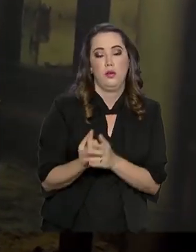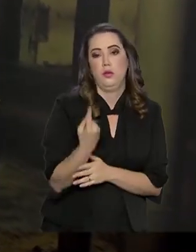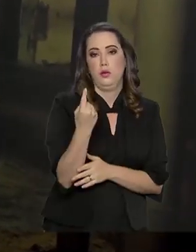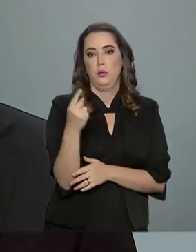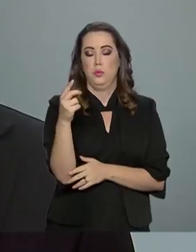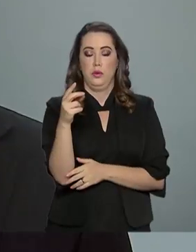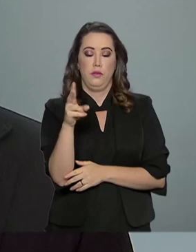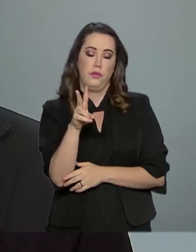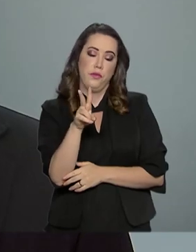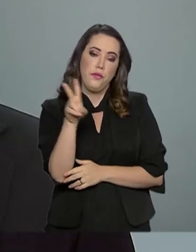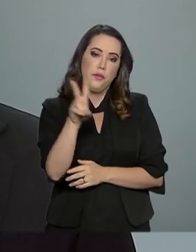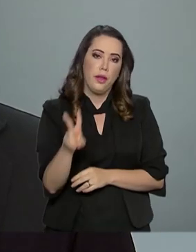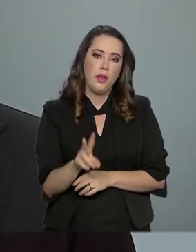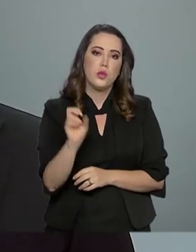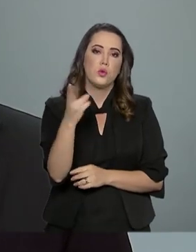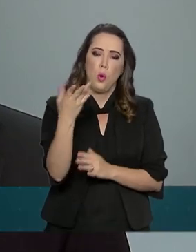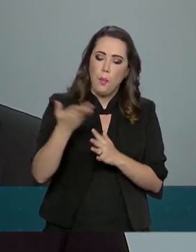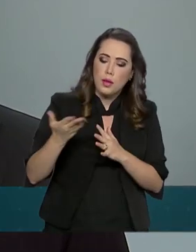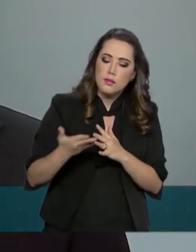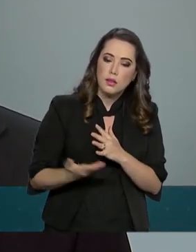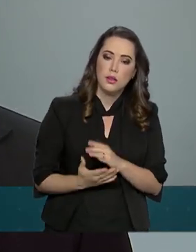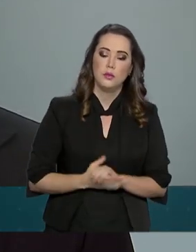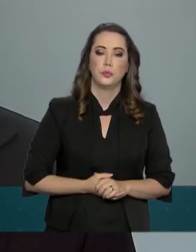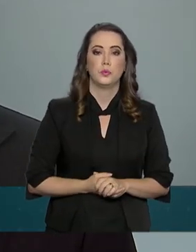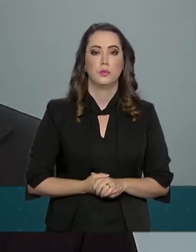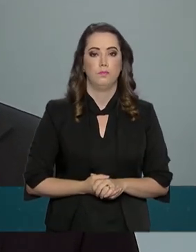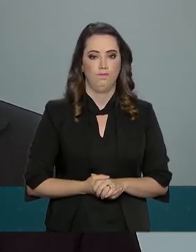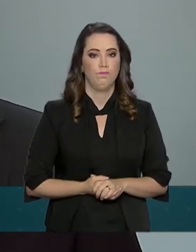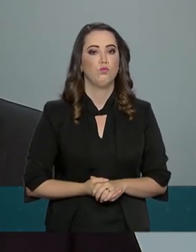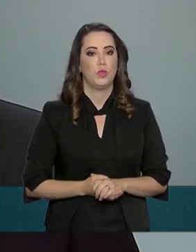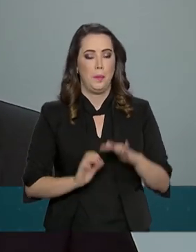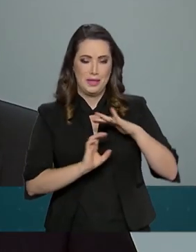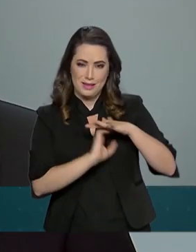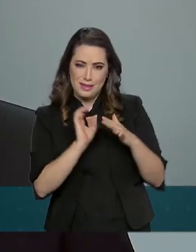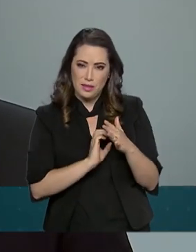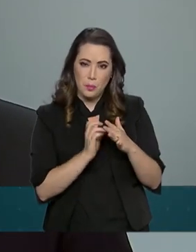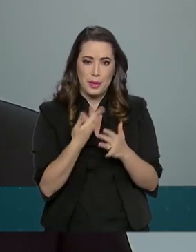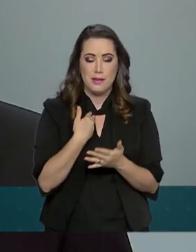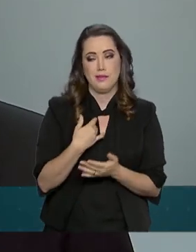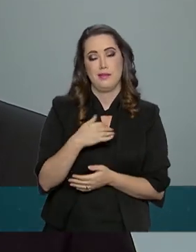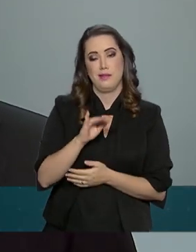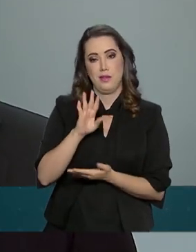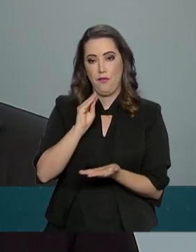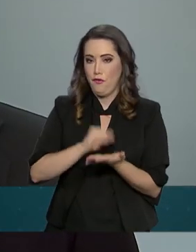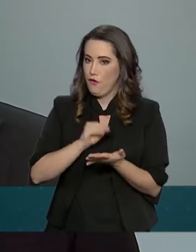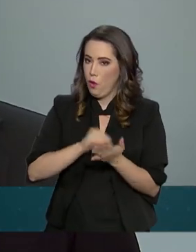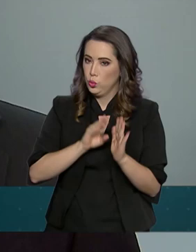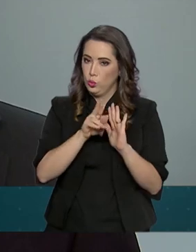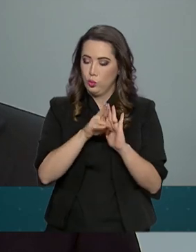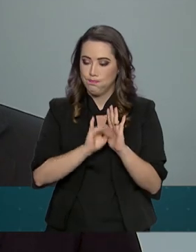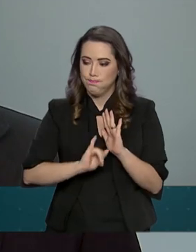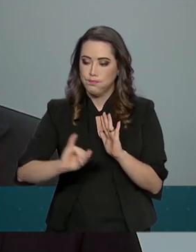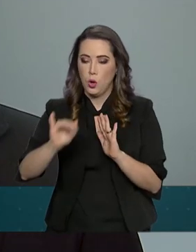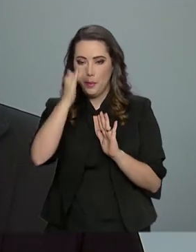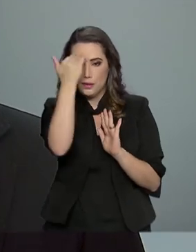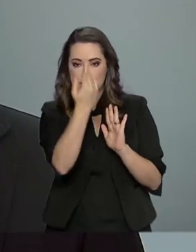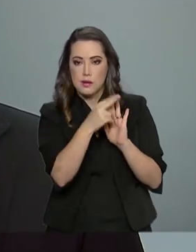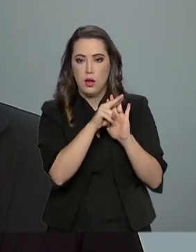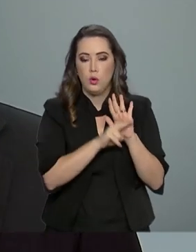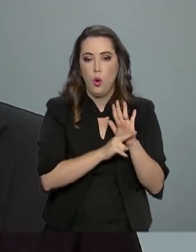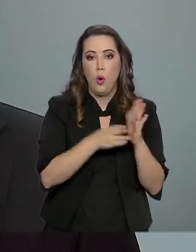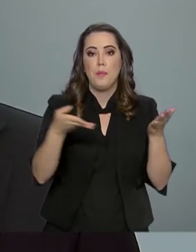parcelado. Para esses contribuintes que não regularizaram e foram excluídos do Simples Nacional, a opção é